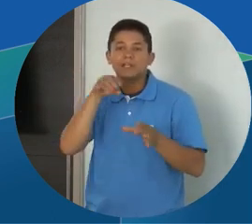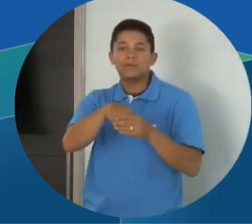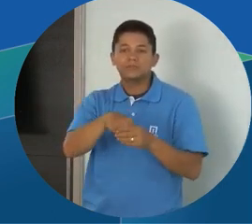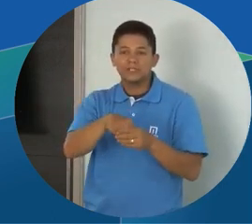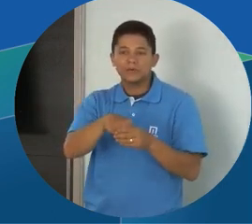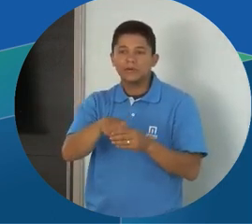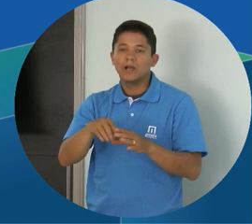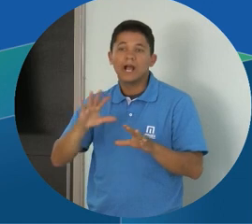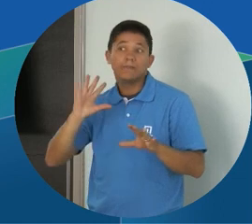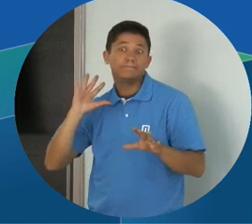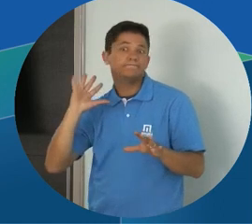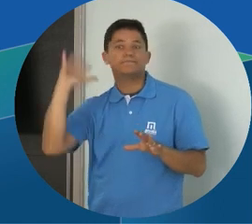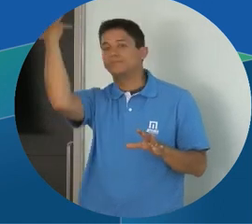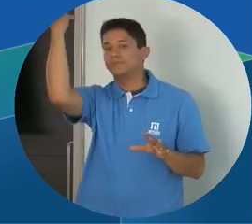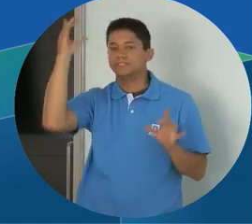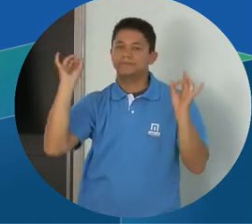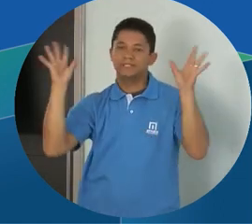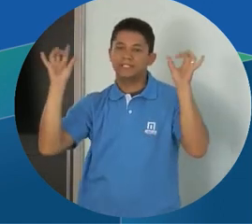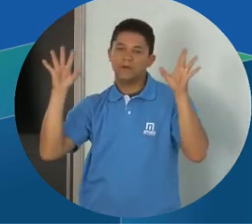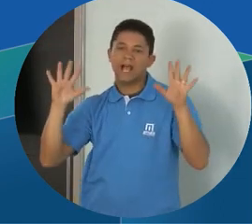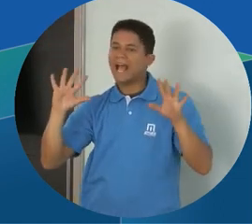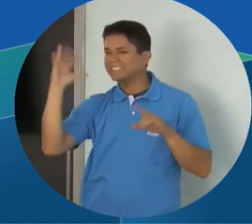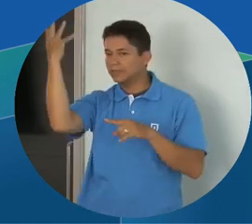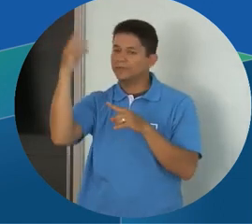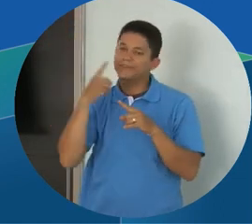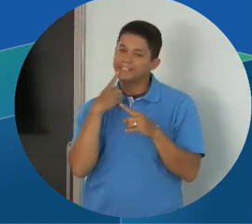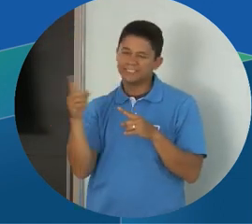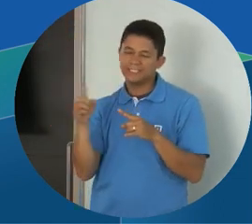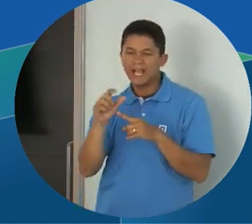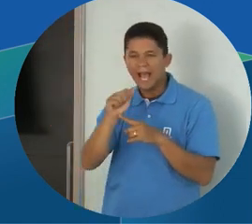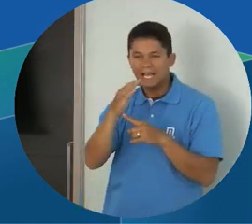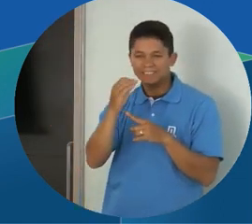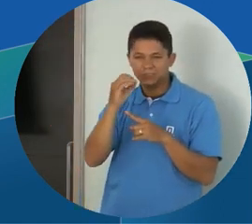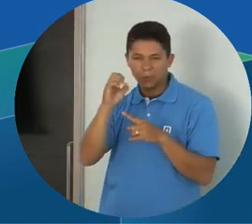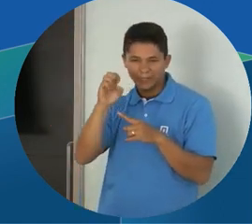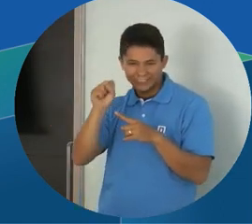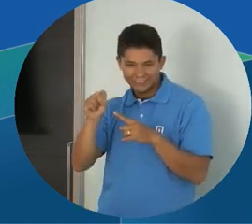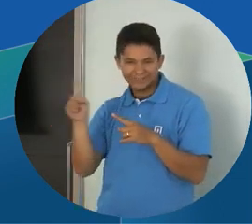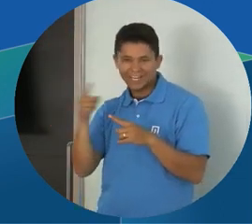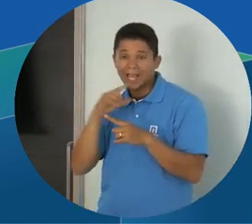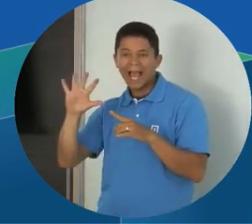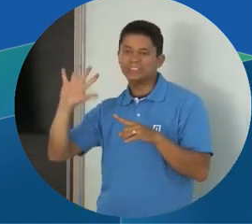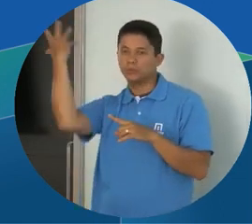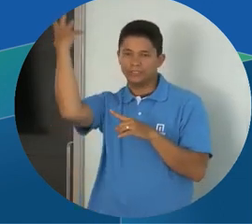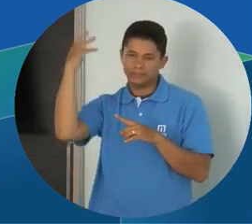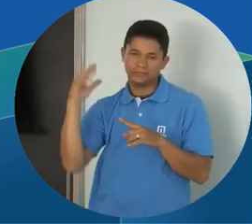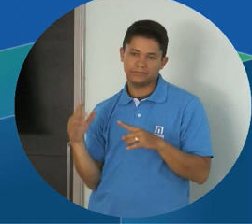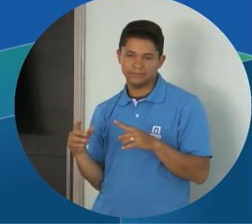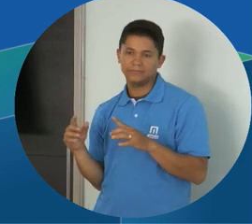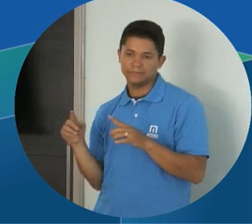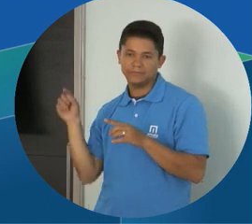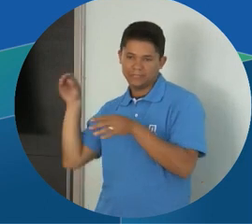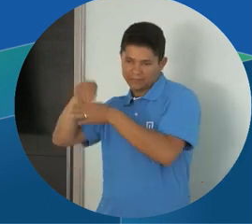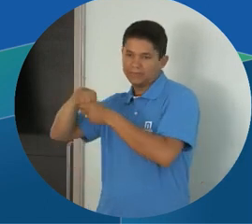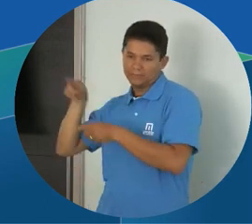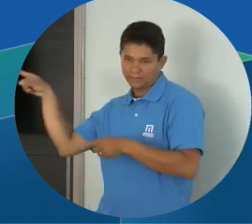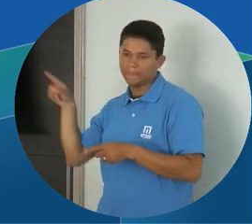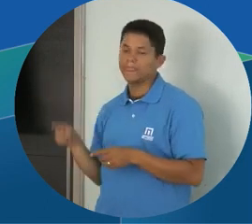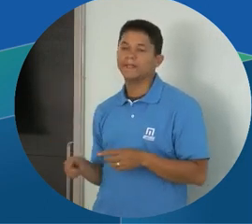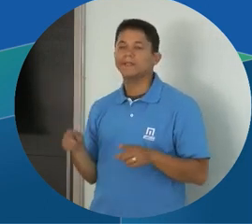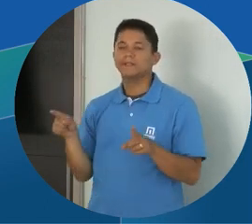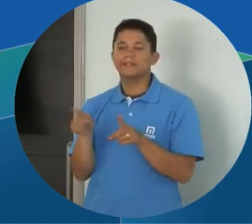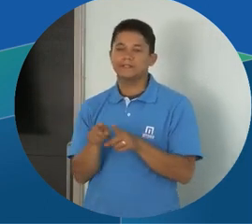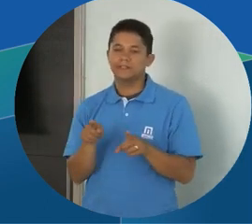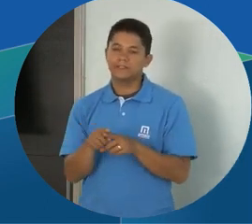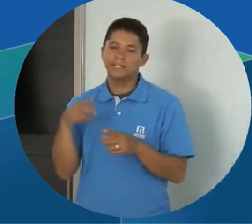ações excepcionais nessa combinação. E a última, condição de carregamento de construção, porque essa etapa